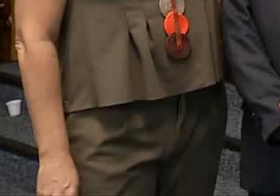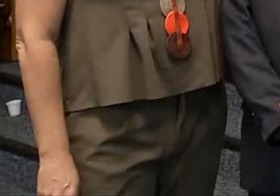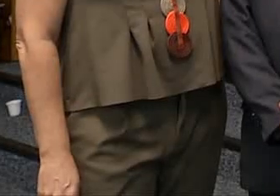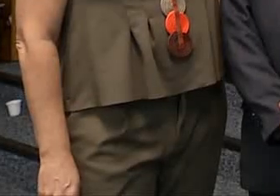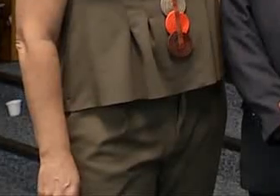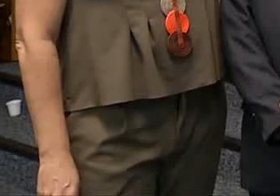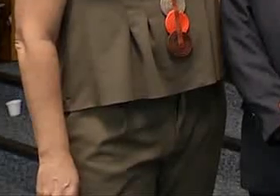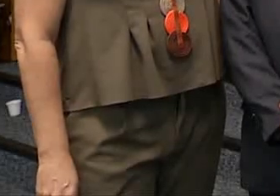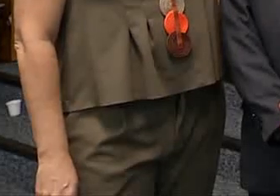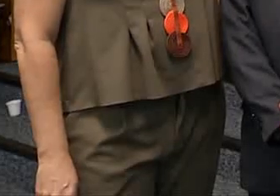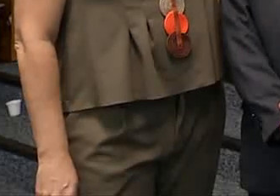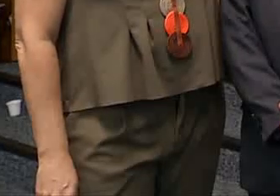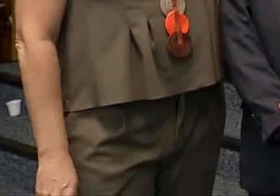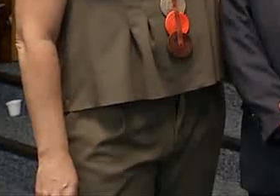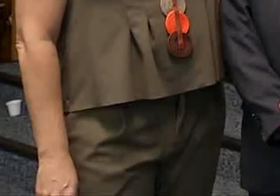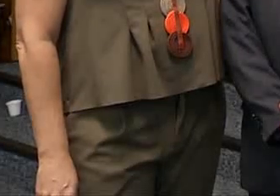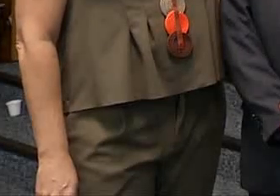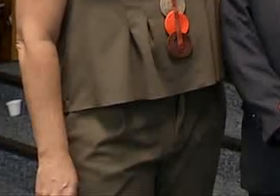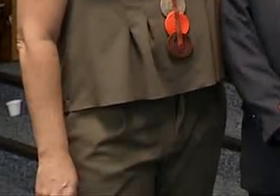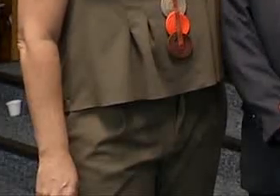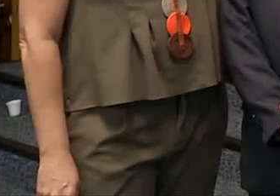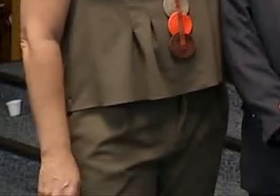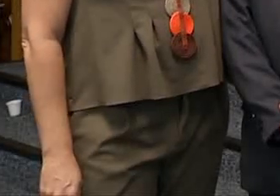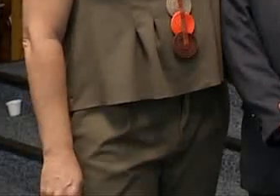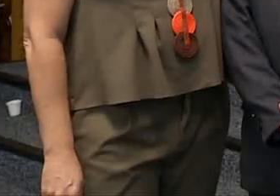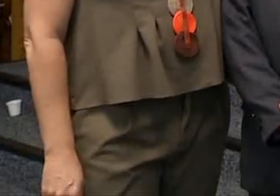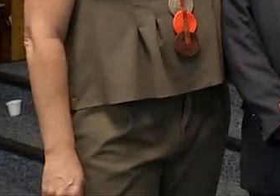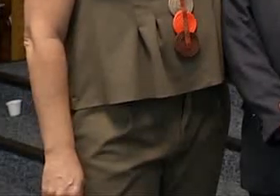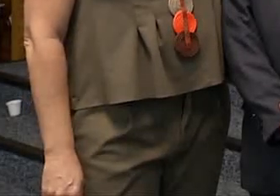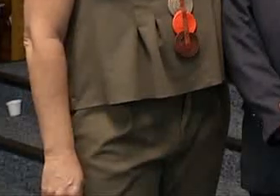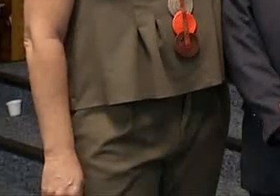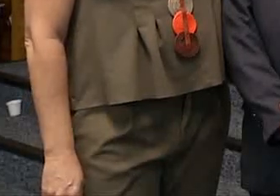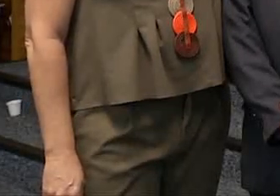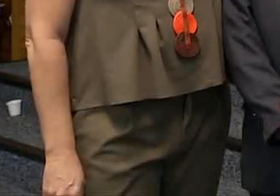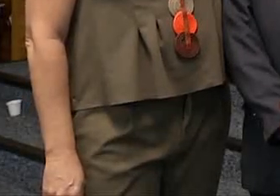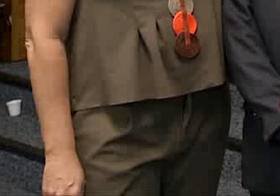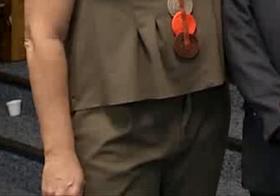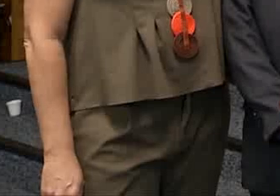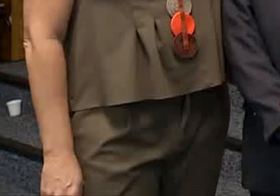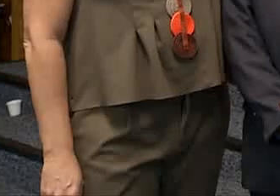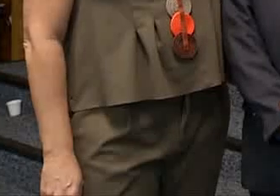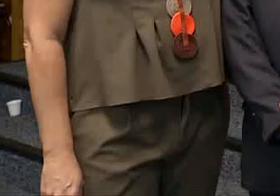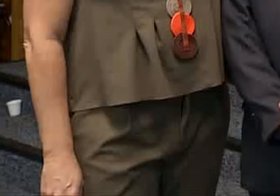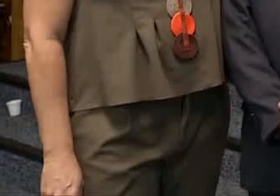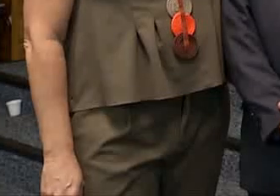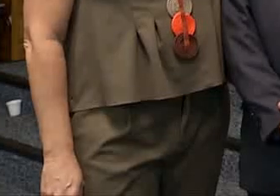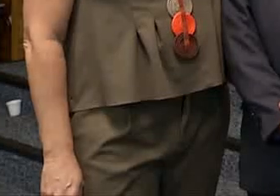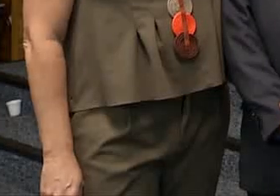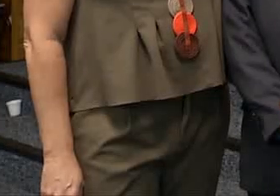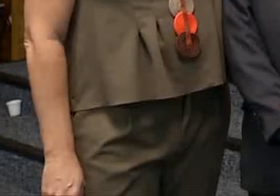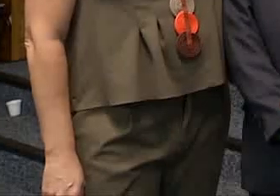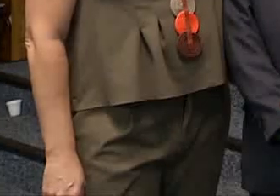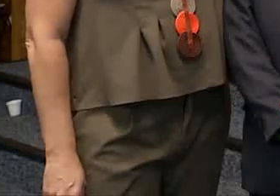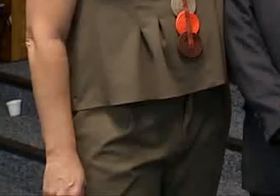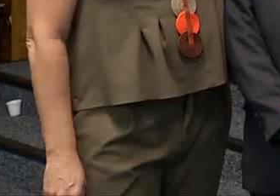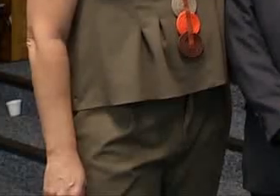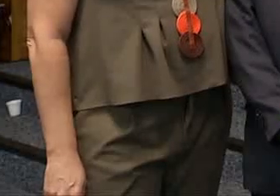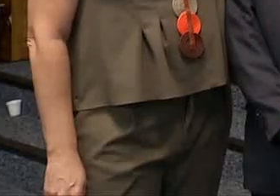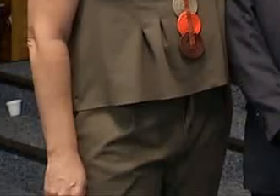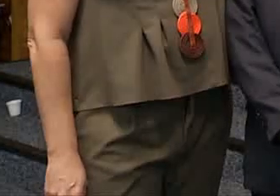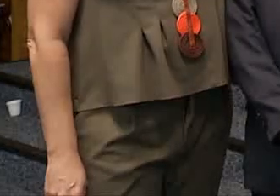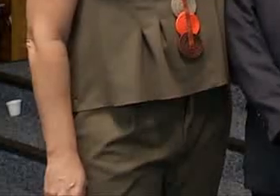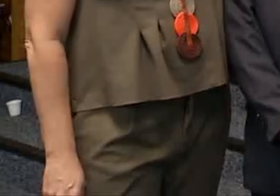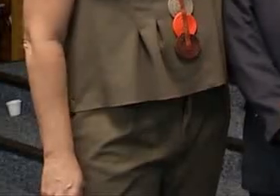sendo operado com 10 anos e sempre com uma deficiência auditiva, continua usando hoje